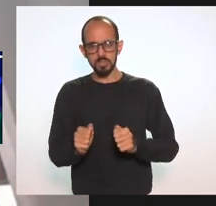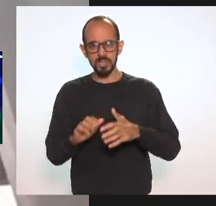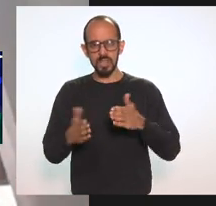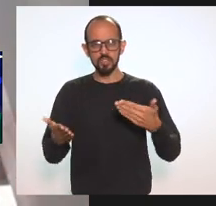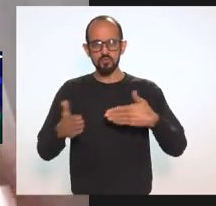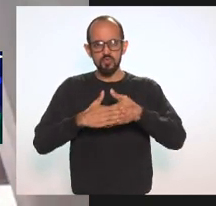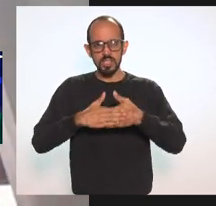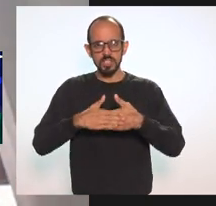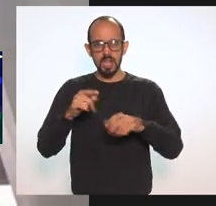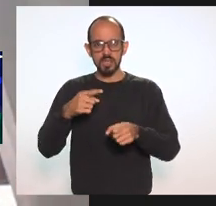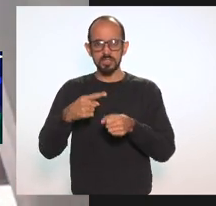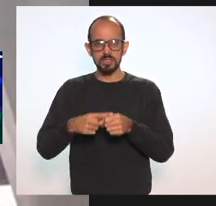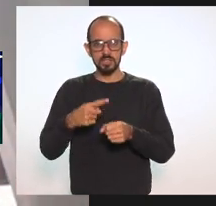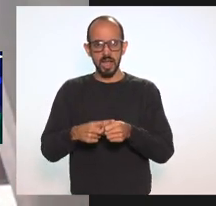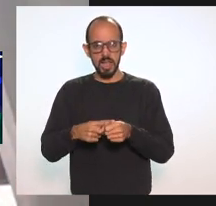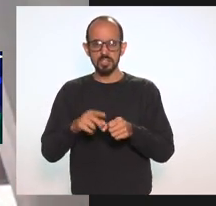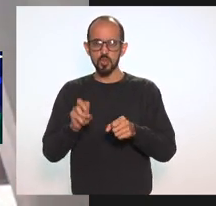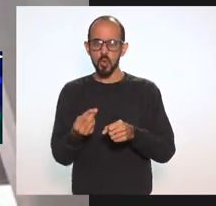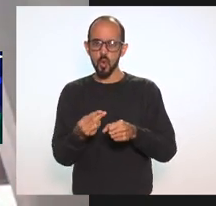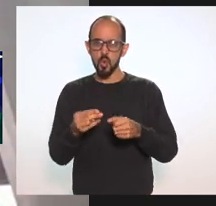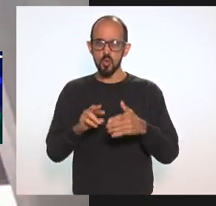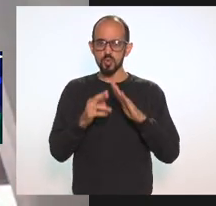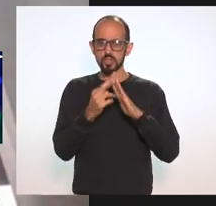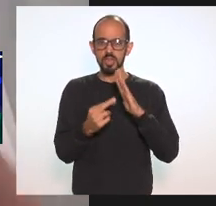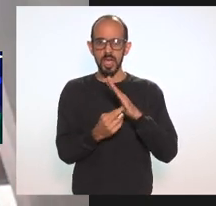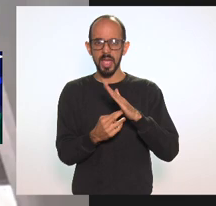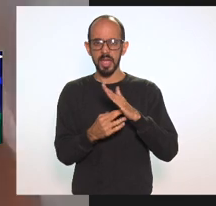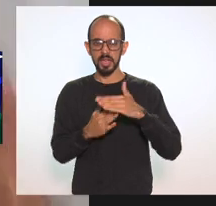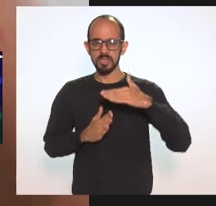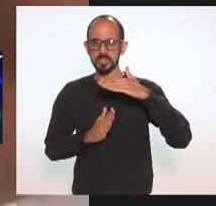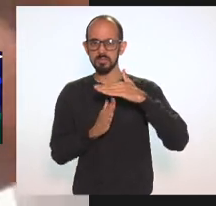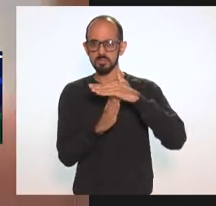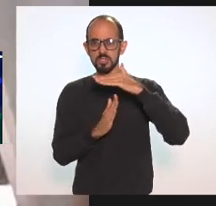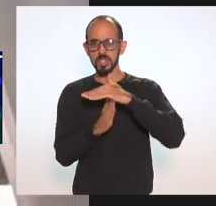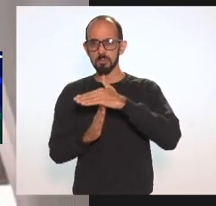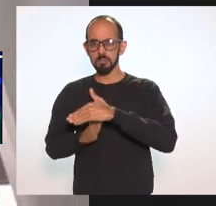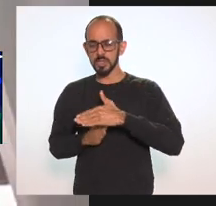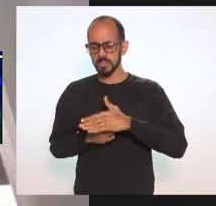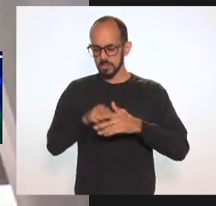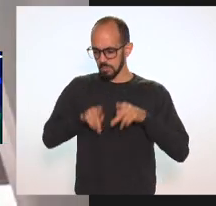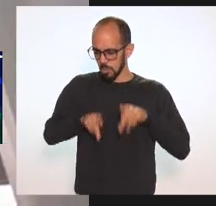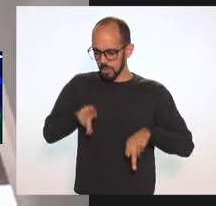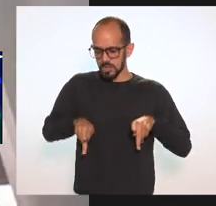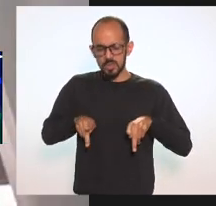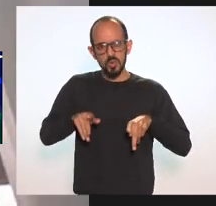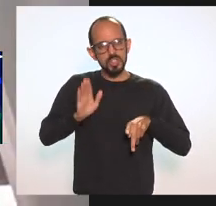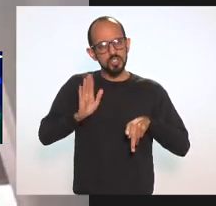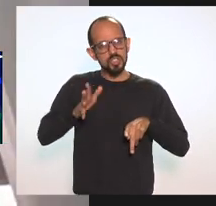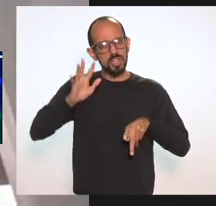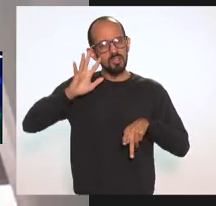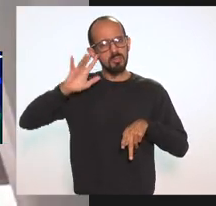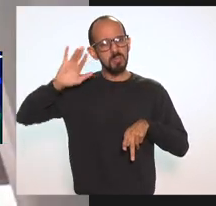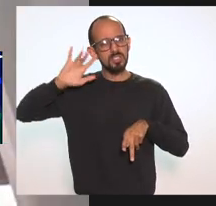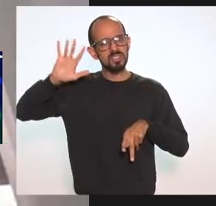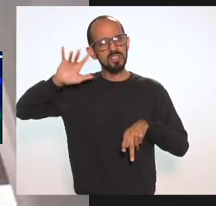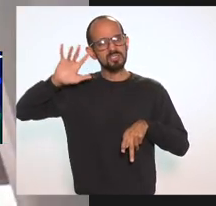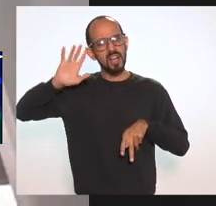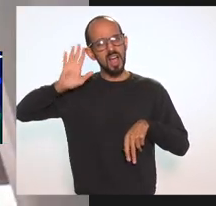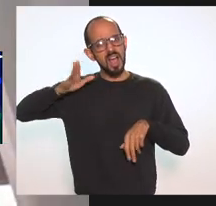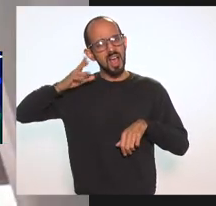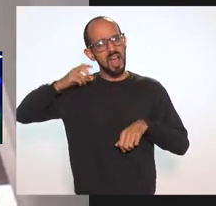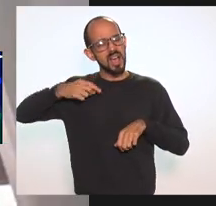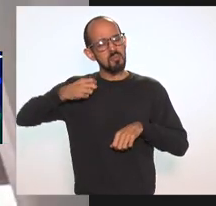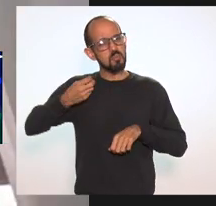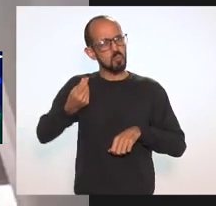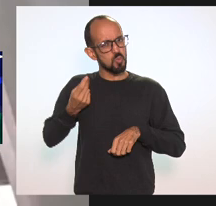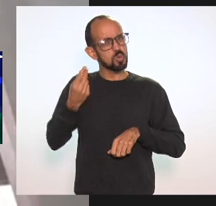dessas possíveis medidas restritivas já já estavam no nosso Imaginário faz algum tempo visto que nós